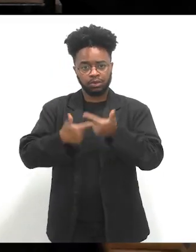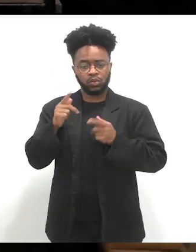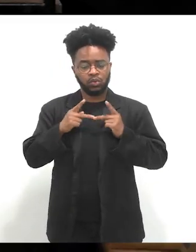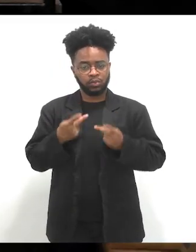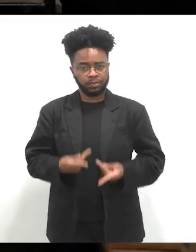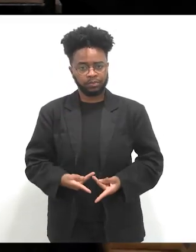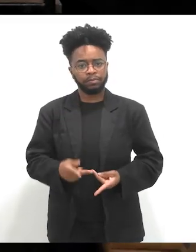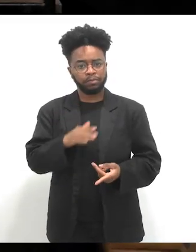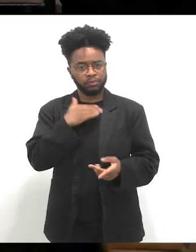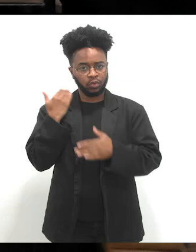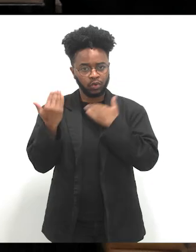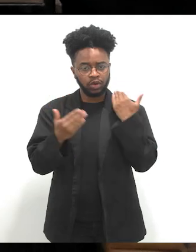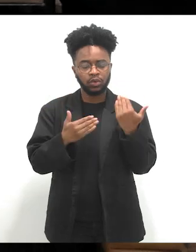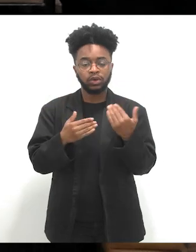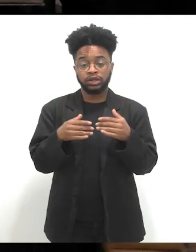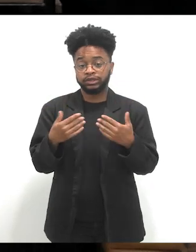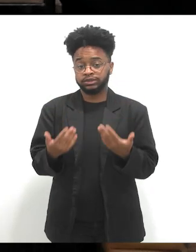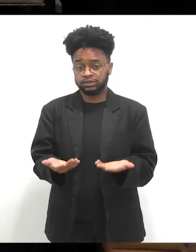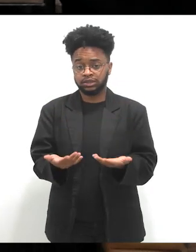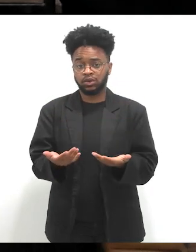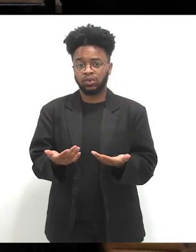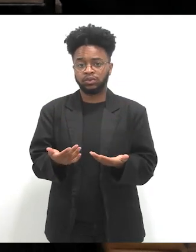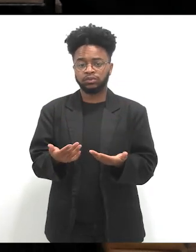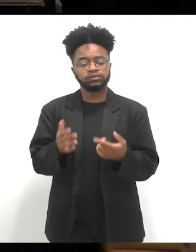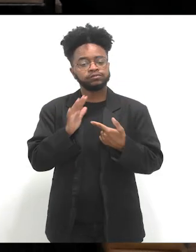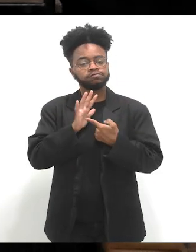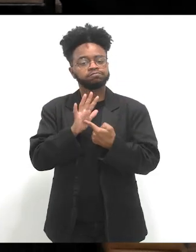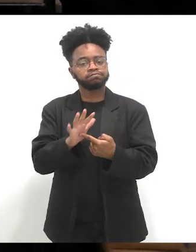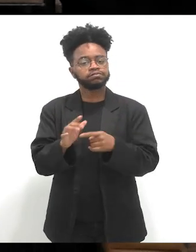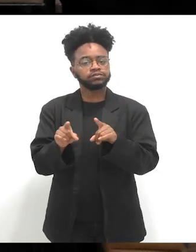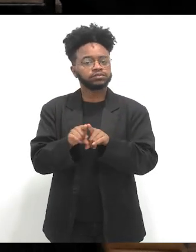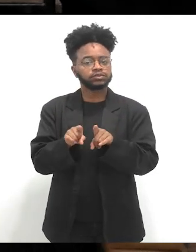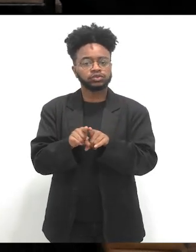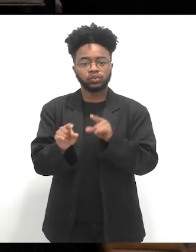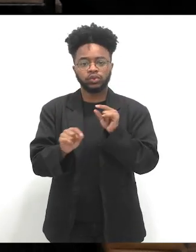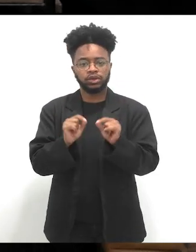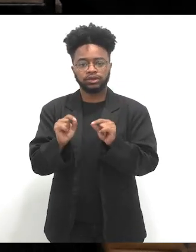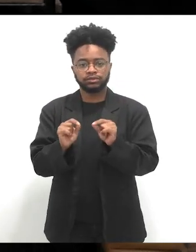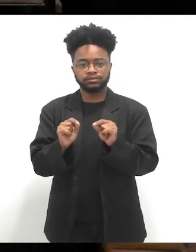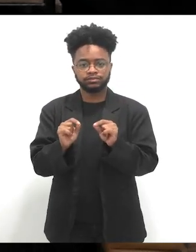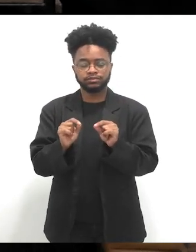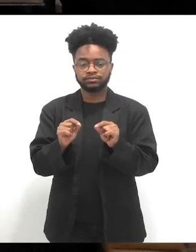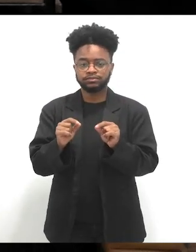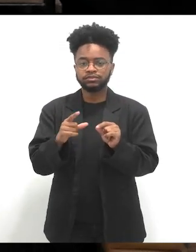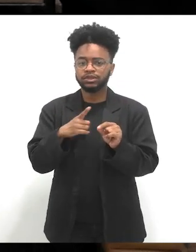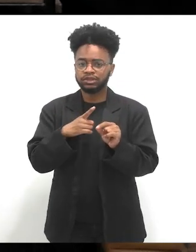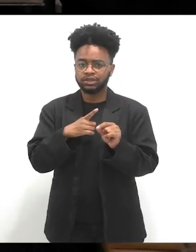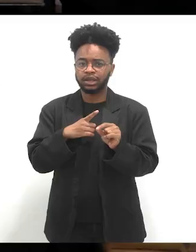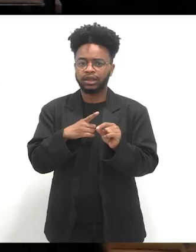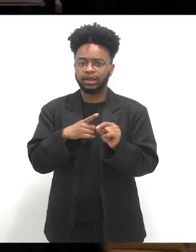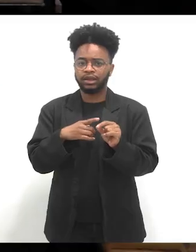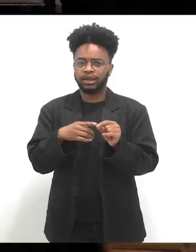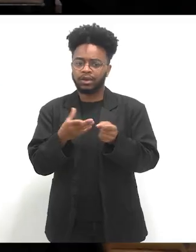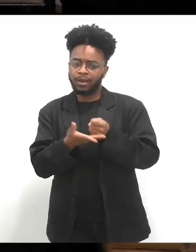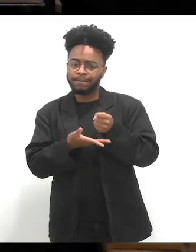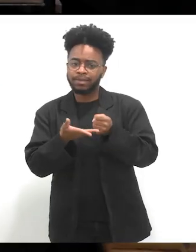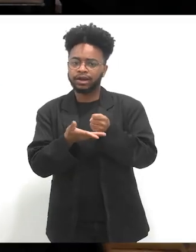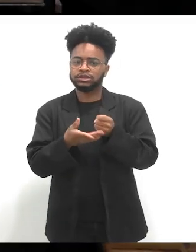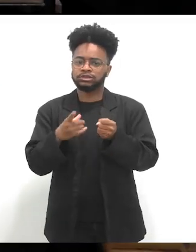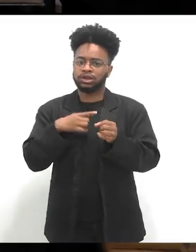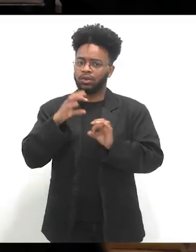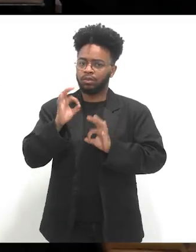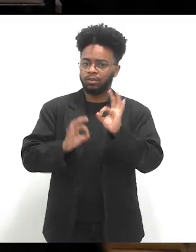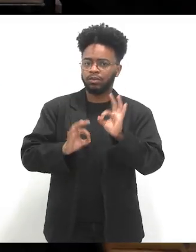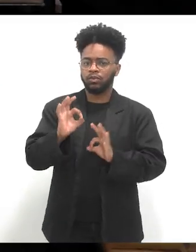humanitários que perderam suas vidas. E ele até aponta que é uma questão de... Existe todo um fundamento, toda uma